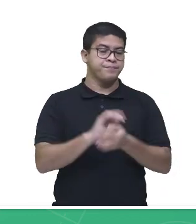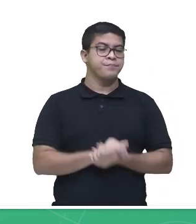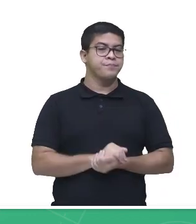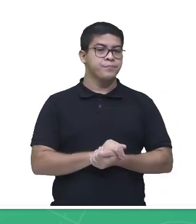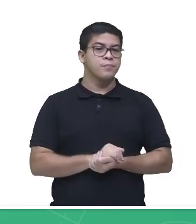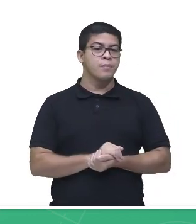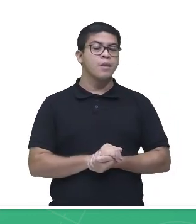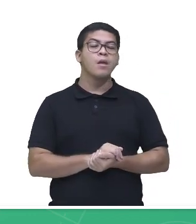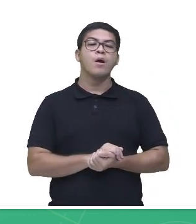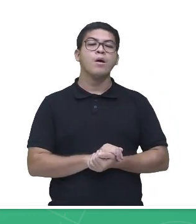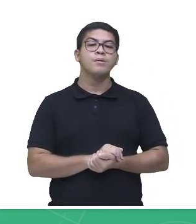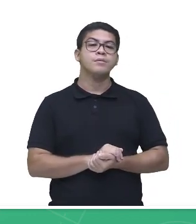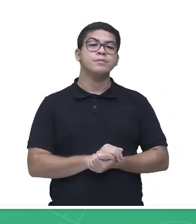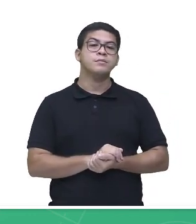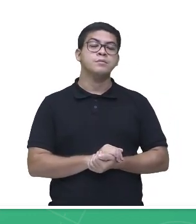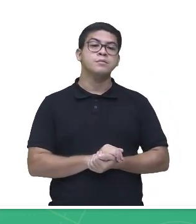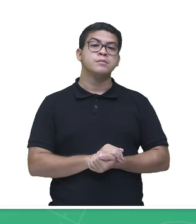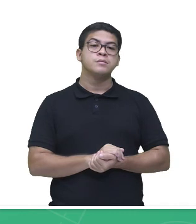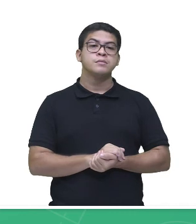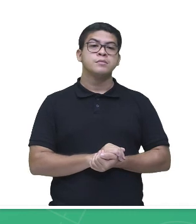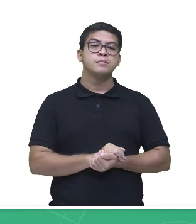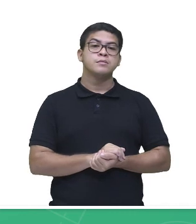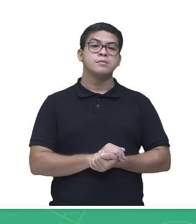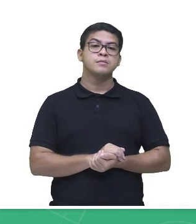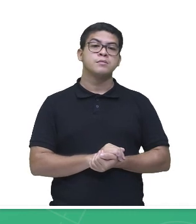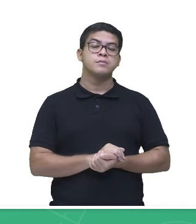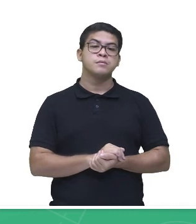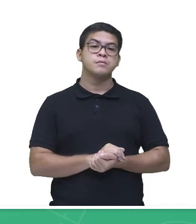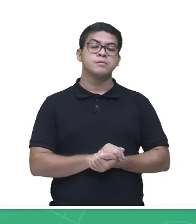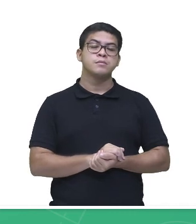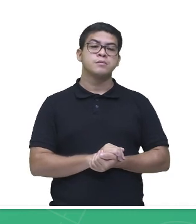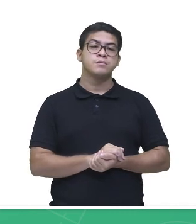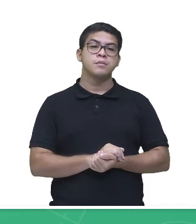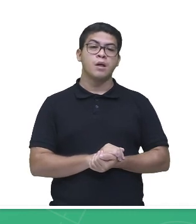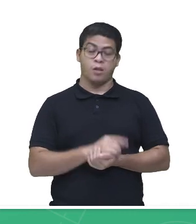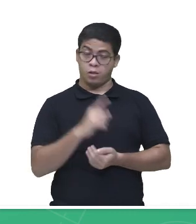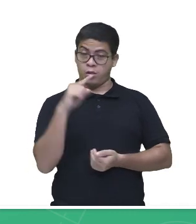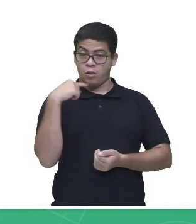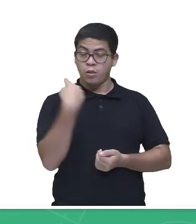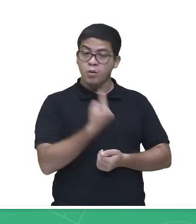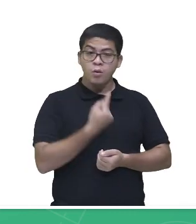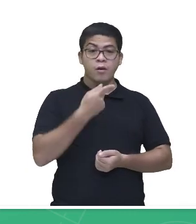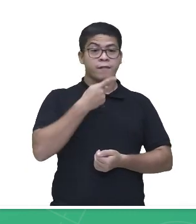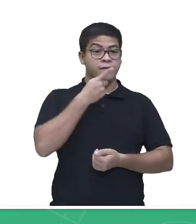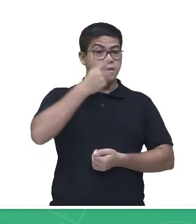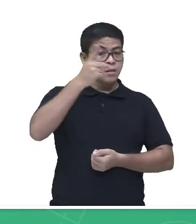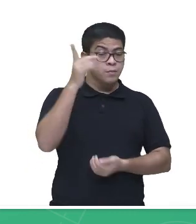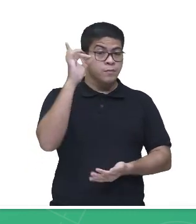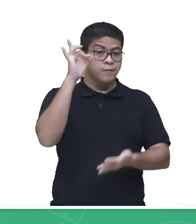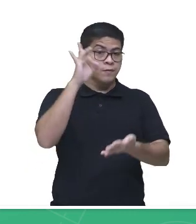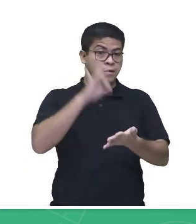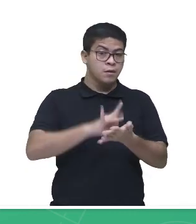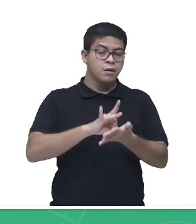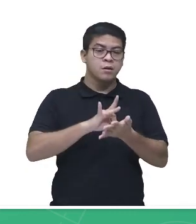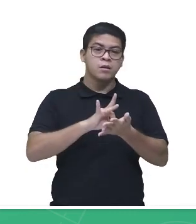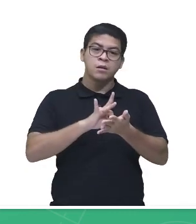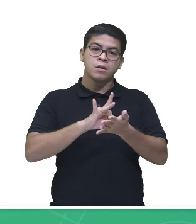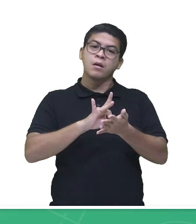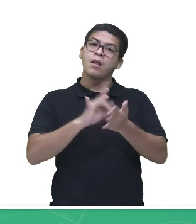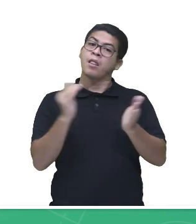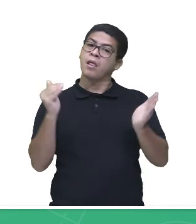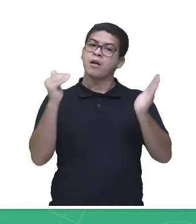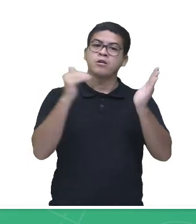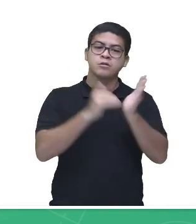verdade desde que chegamos aqui. Dissemos a verdade desde que chegamos aqui. No espanhol, hemos dicho